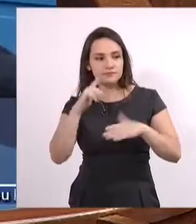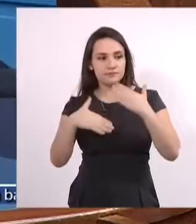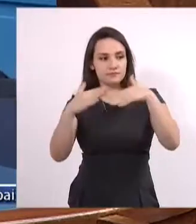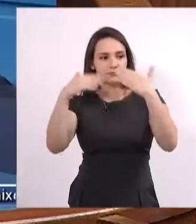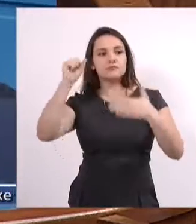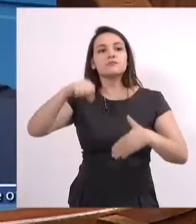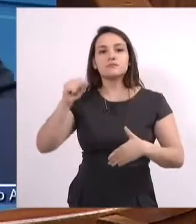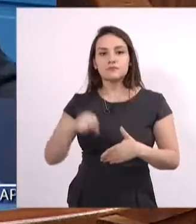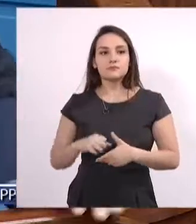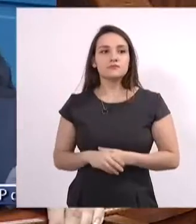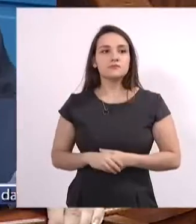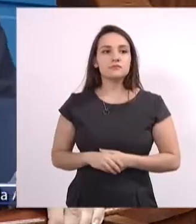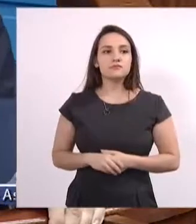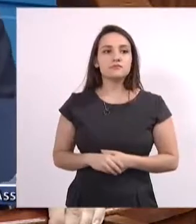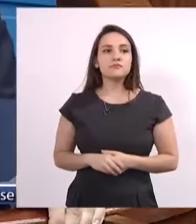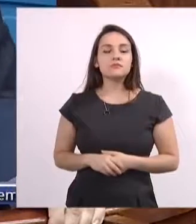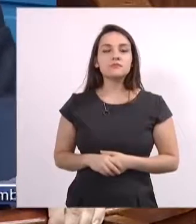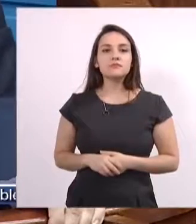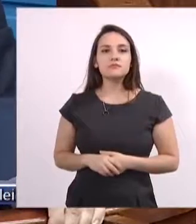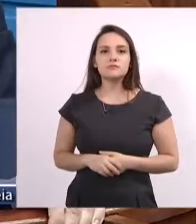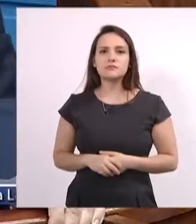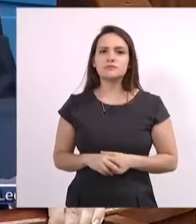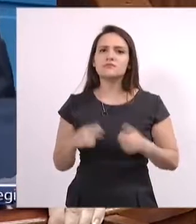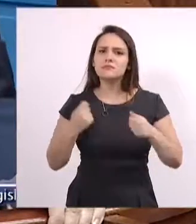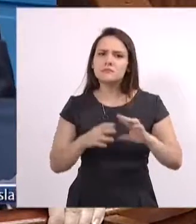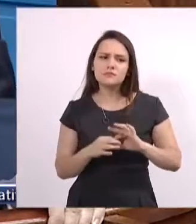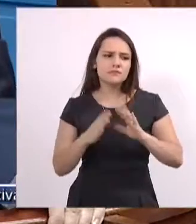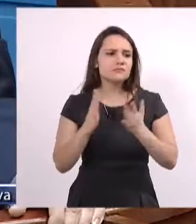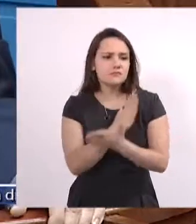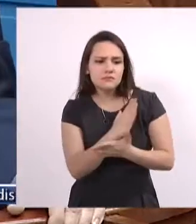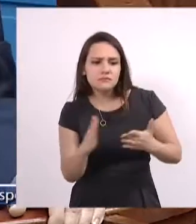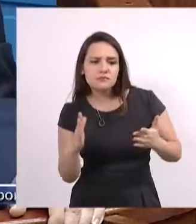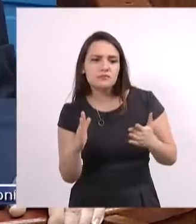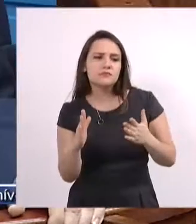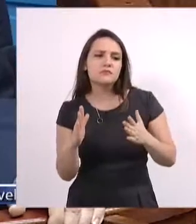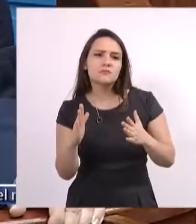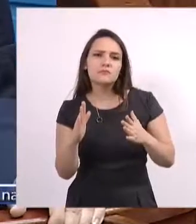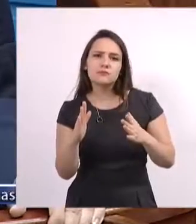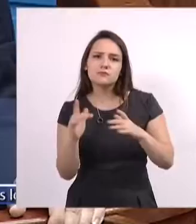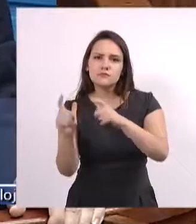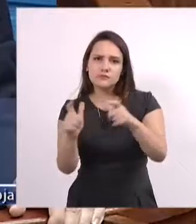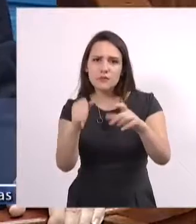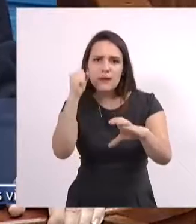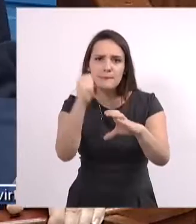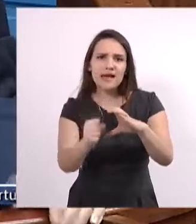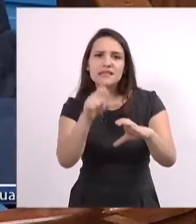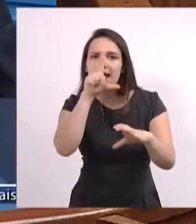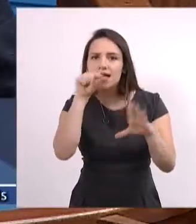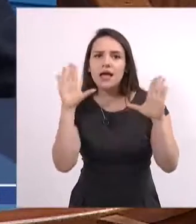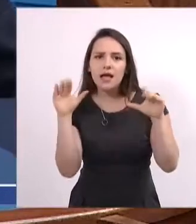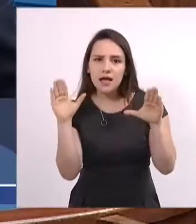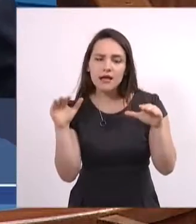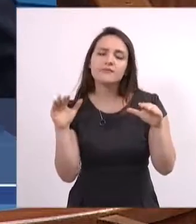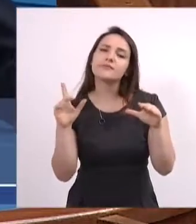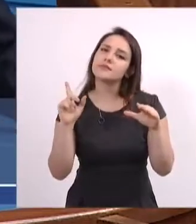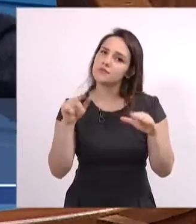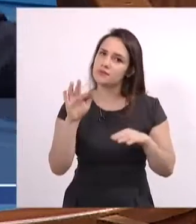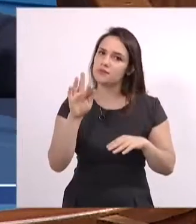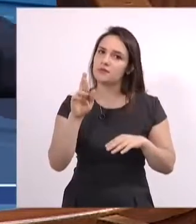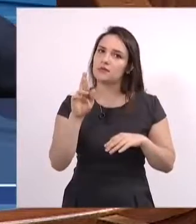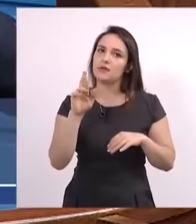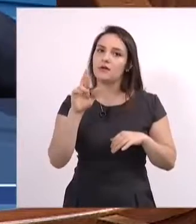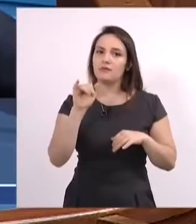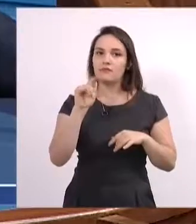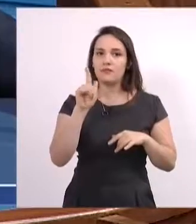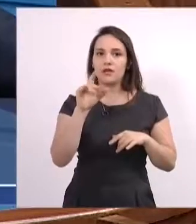Conseguir liberação de pequenos frigoríficos de aves. Um problema